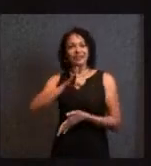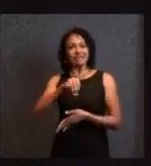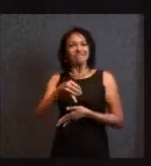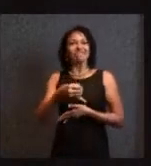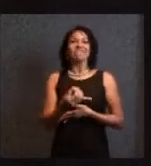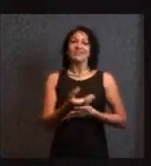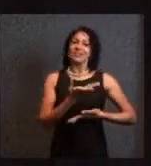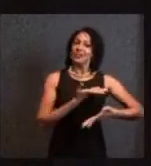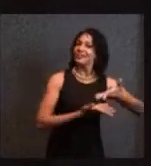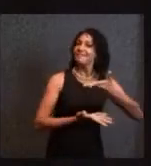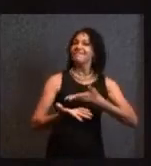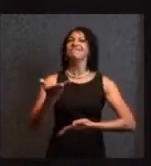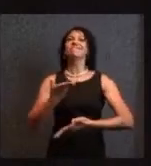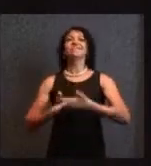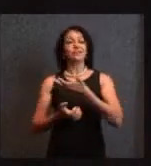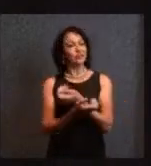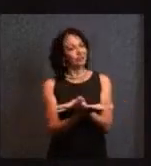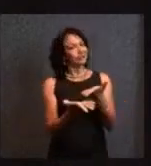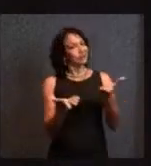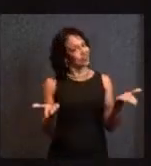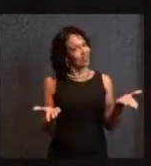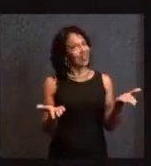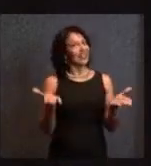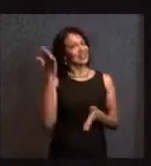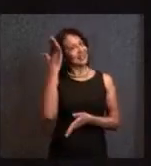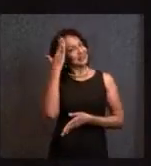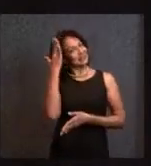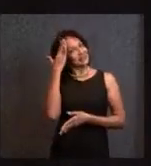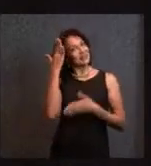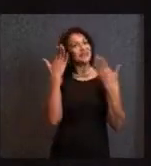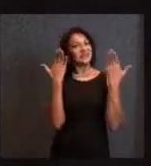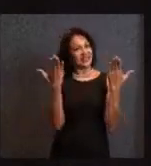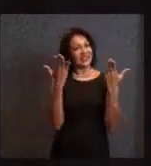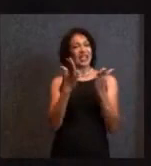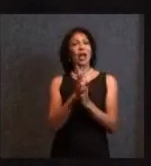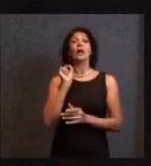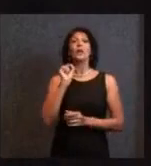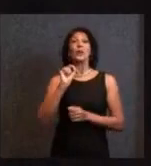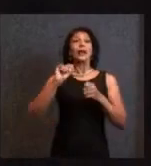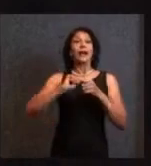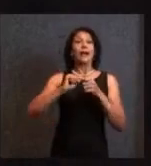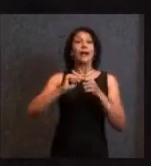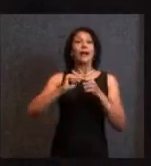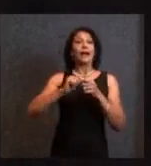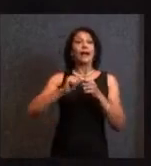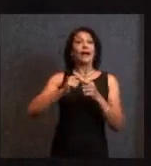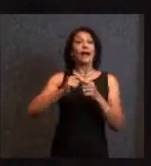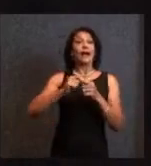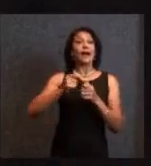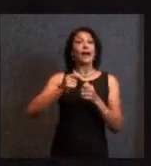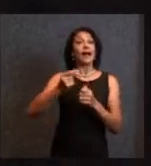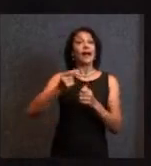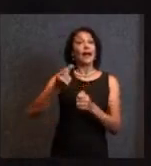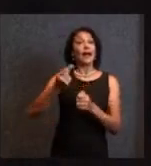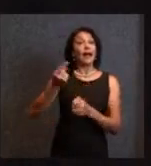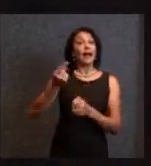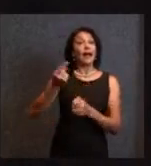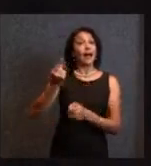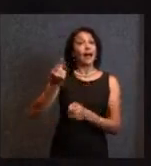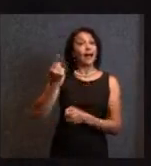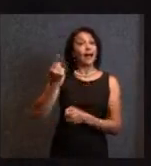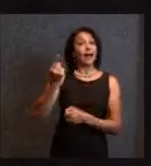de compartilhar com vocês um pouco do que nós fazemos, do nosso trabalho e de como